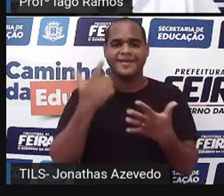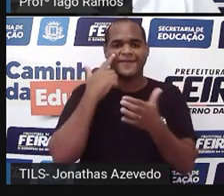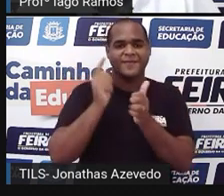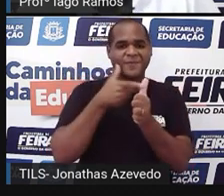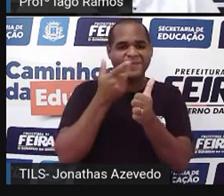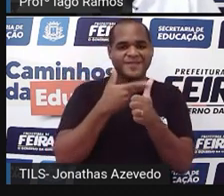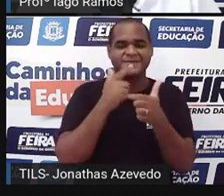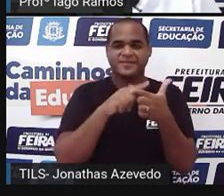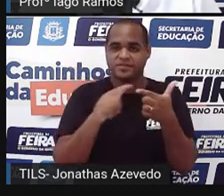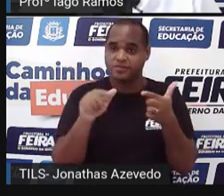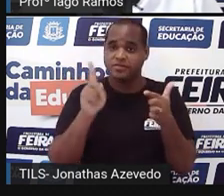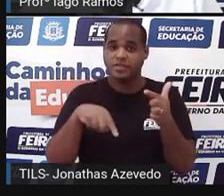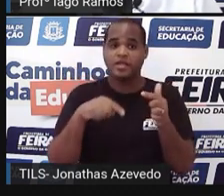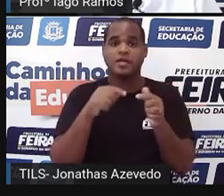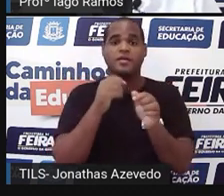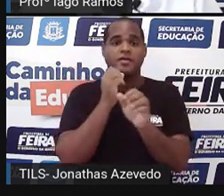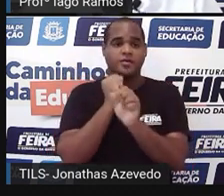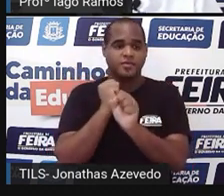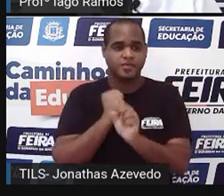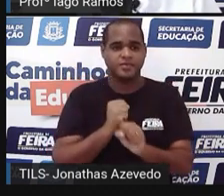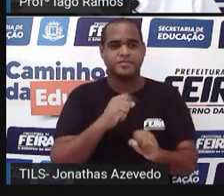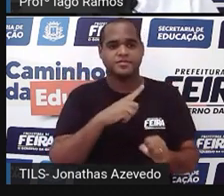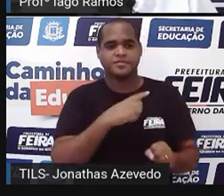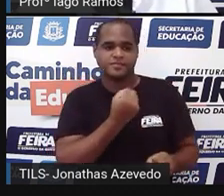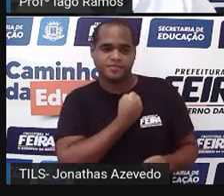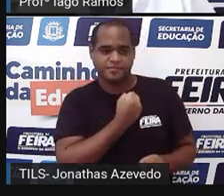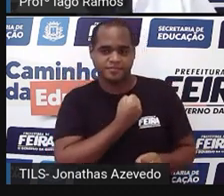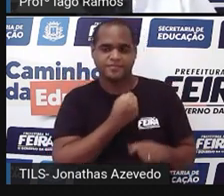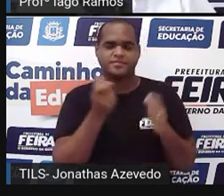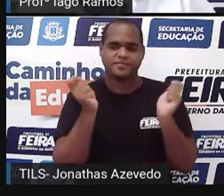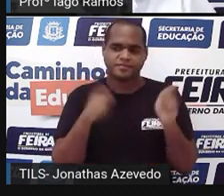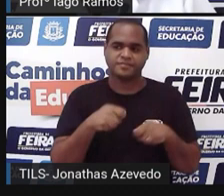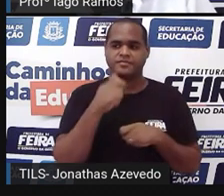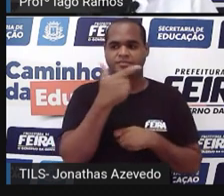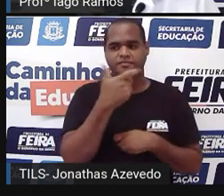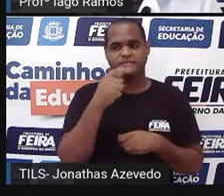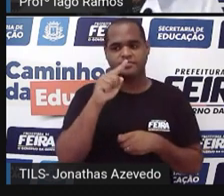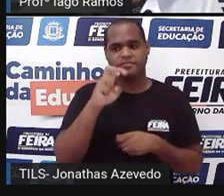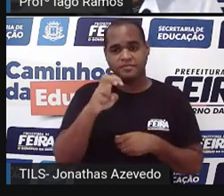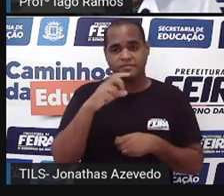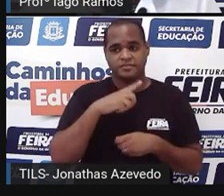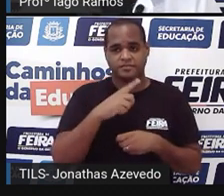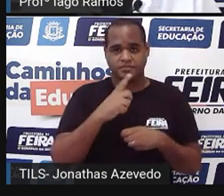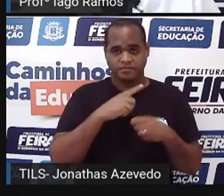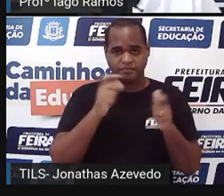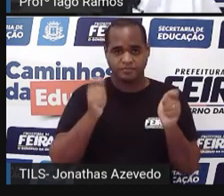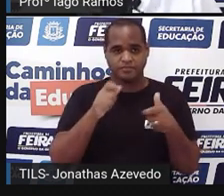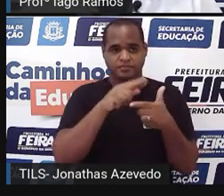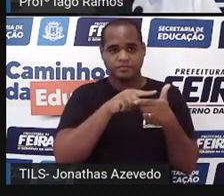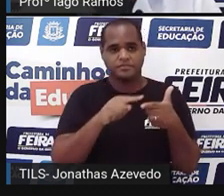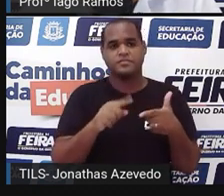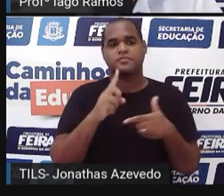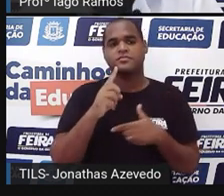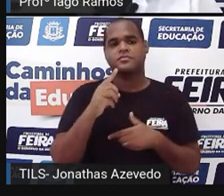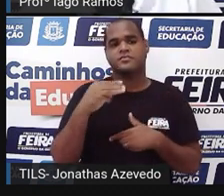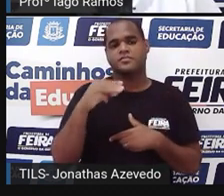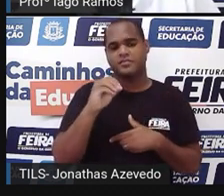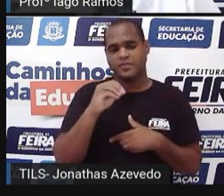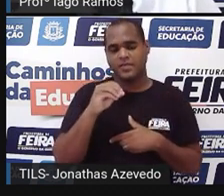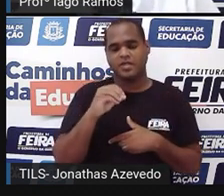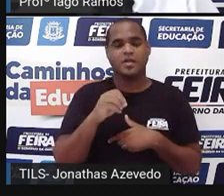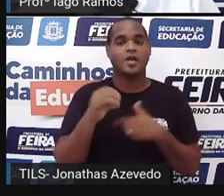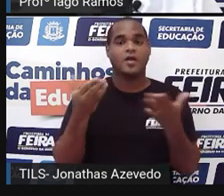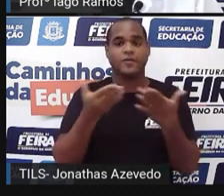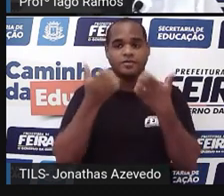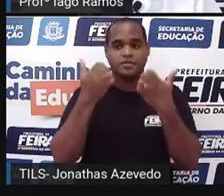divisão com esses números que eu estou brincando eu vou fazer divisão de 215 por 30 vai gerar o mesmo resultado